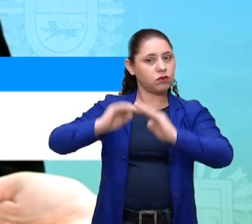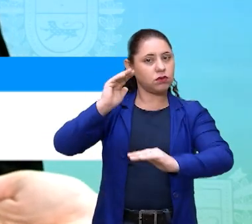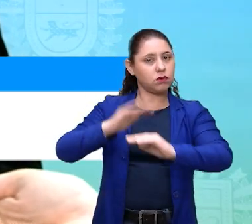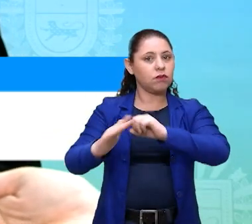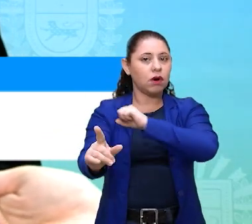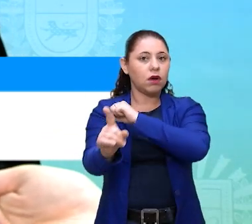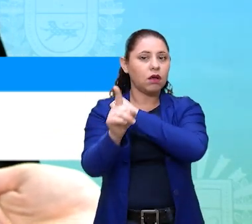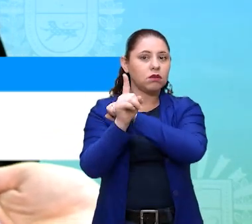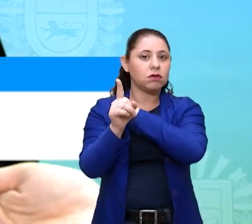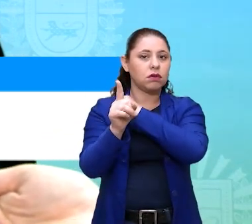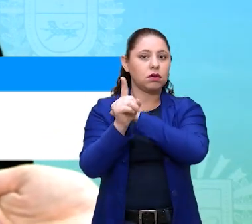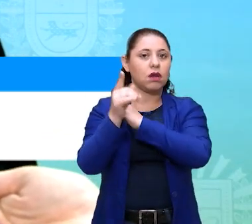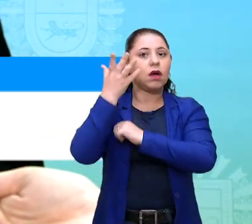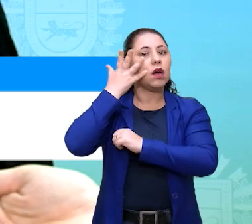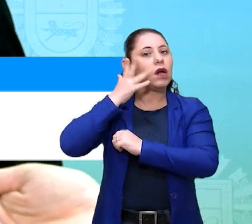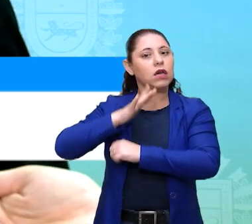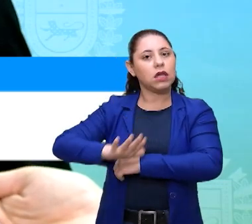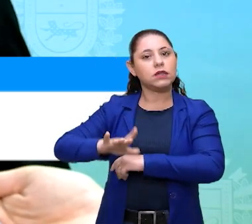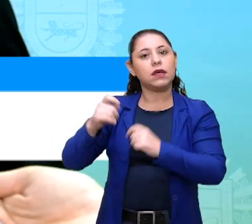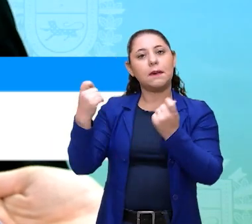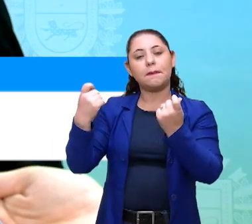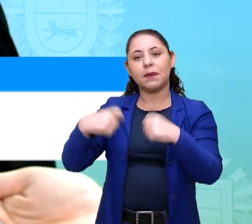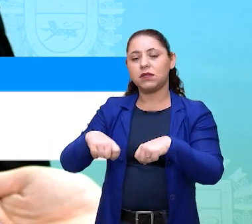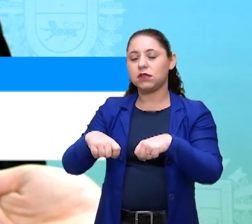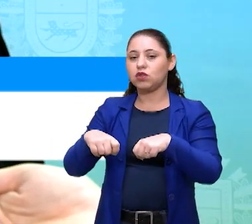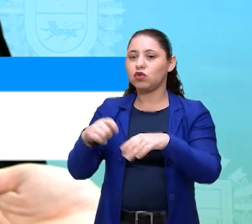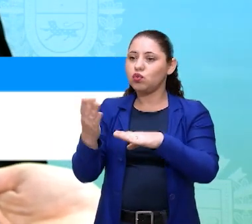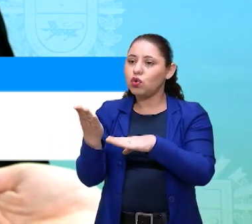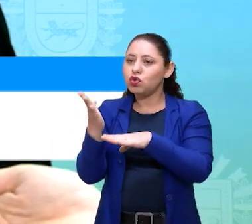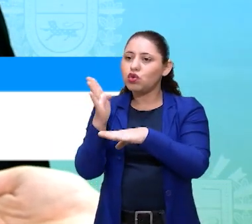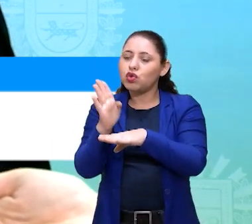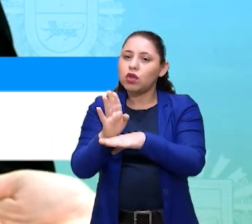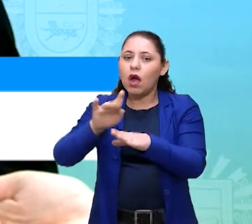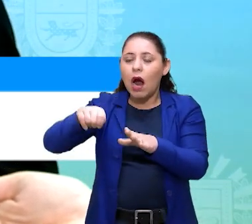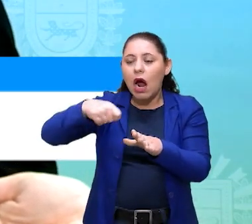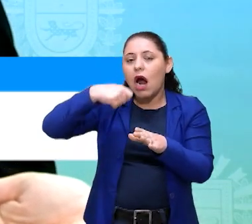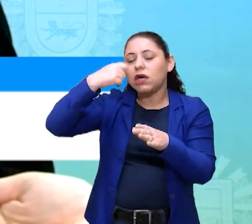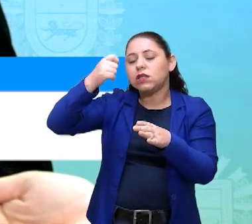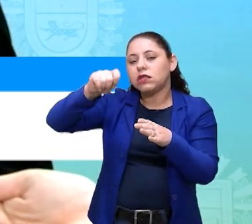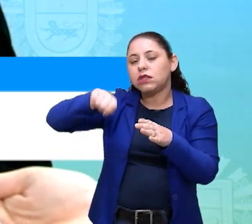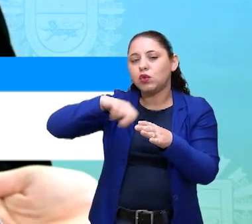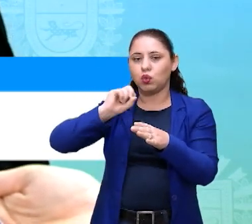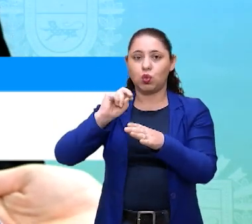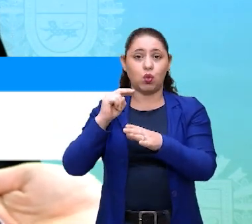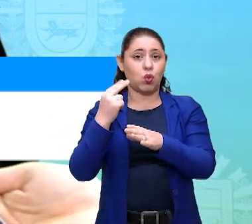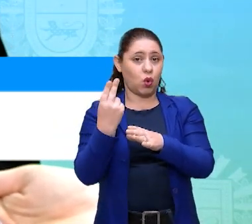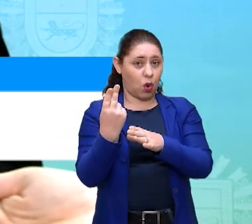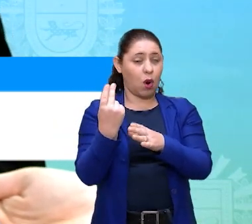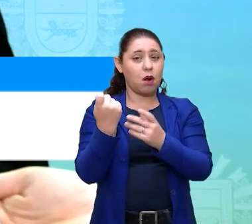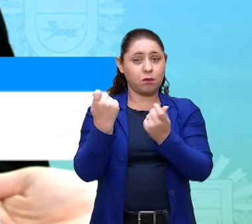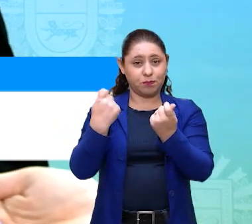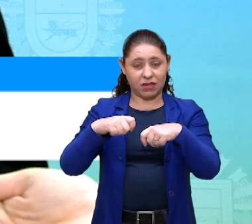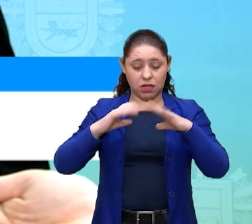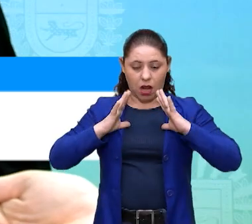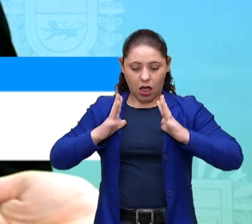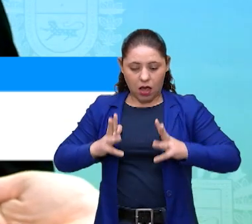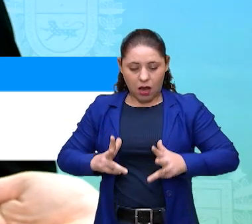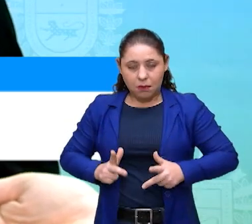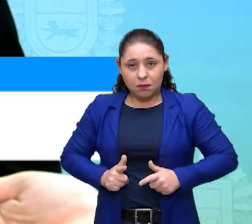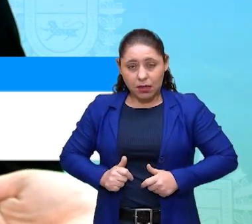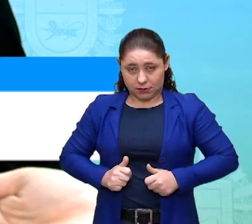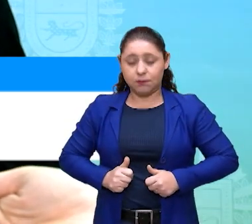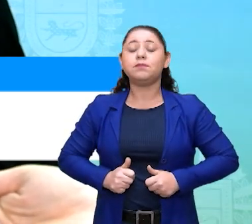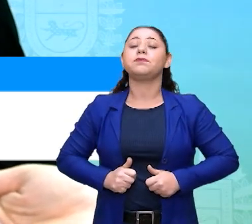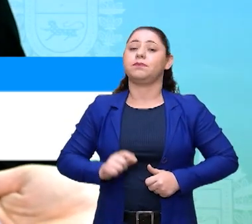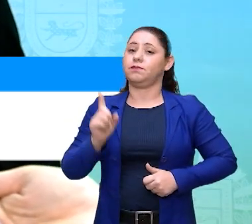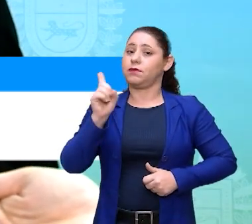aquele profissional que vai atender a criança que precisa de um auxílio para se alimentar ou para necessidades